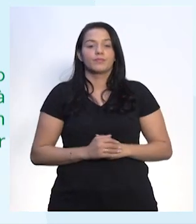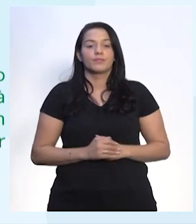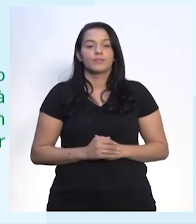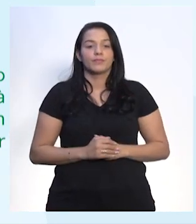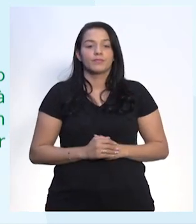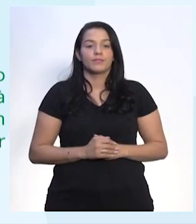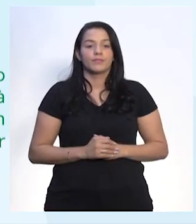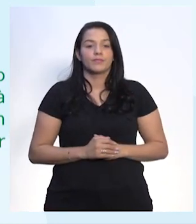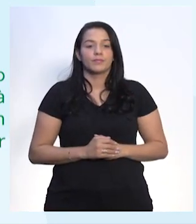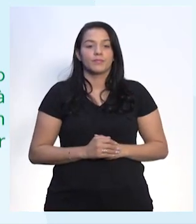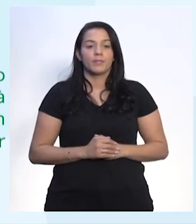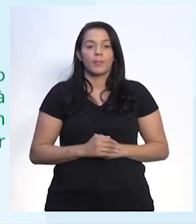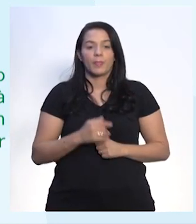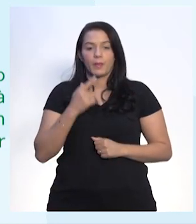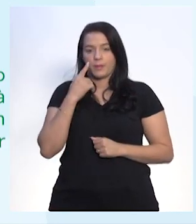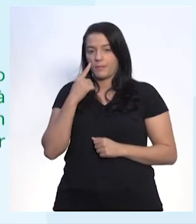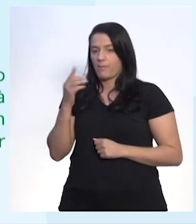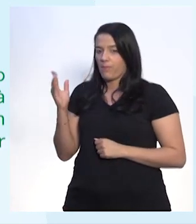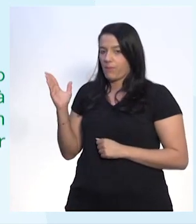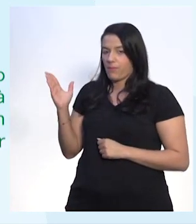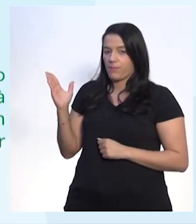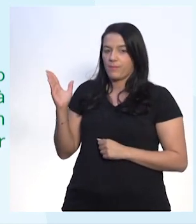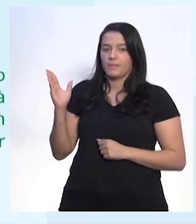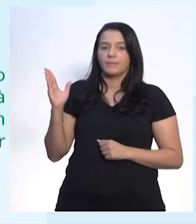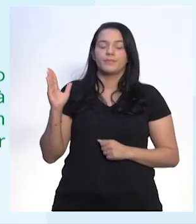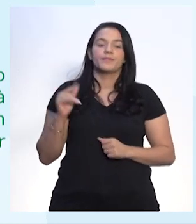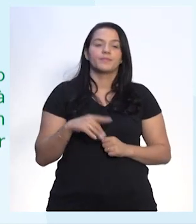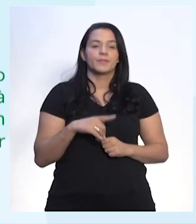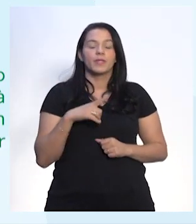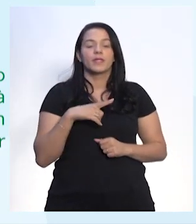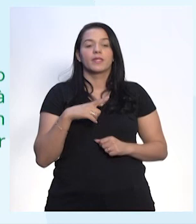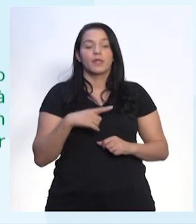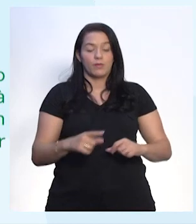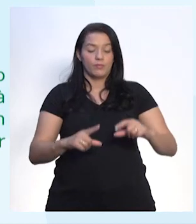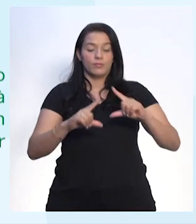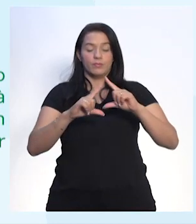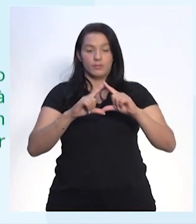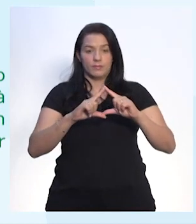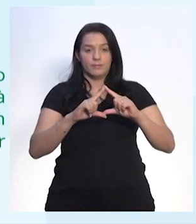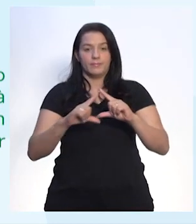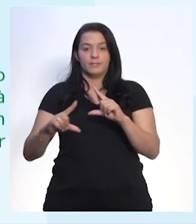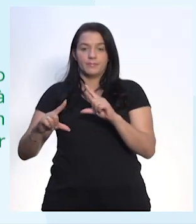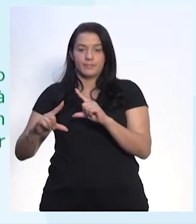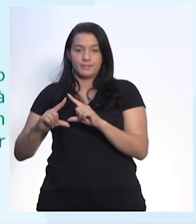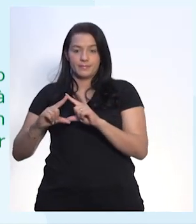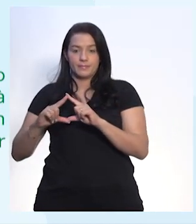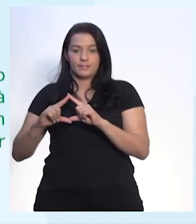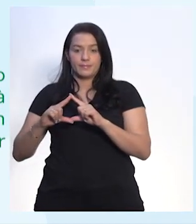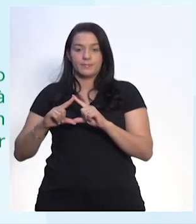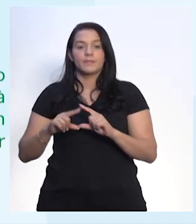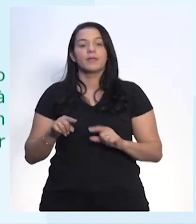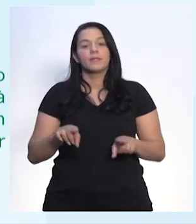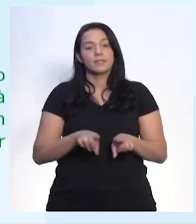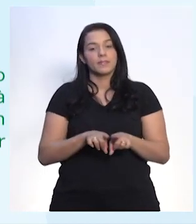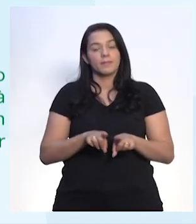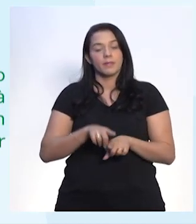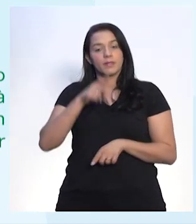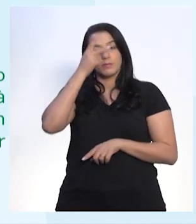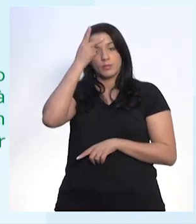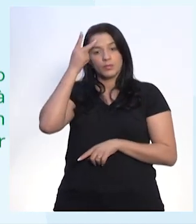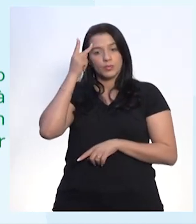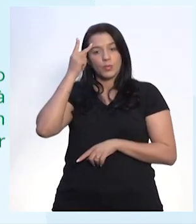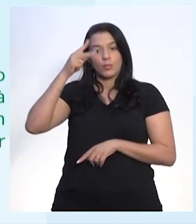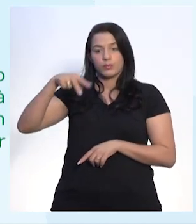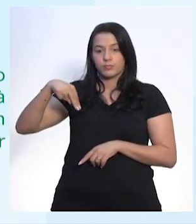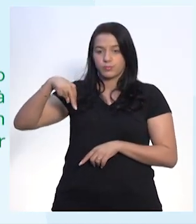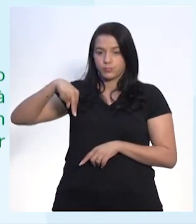um triângulo. Então, a sombra que eu tenho aqui, ela forma um triângulo. O mesmo ocorre em relação à pessoa, que projeta,